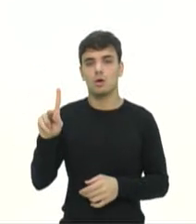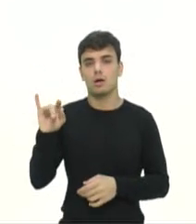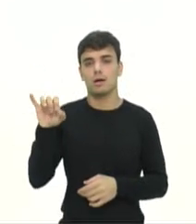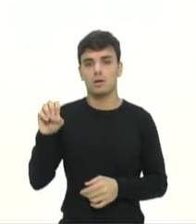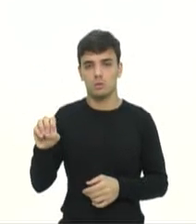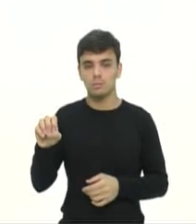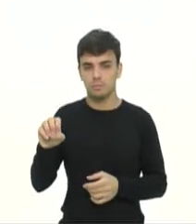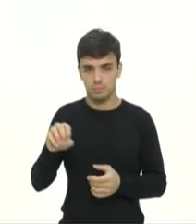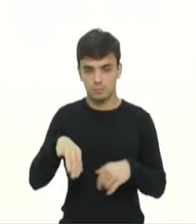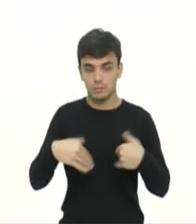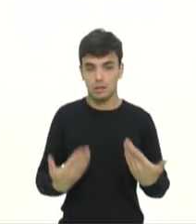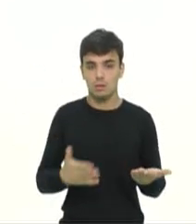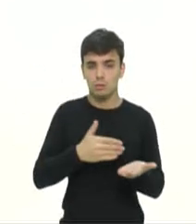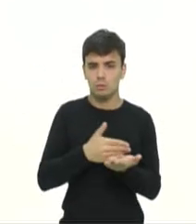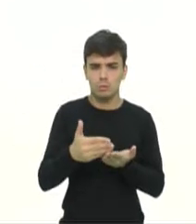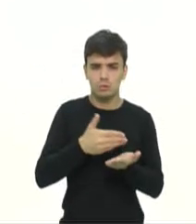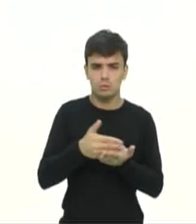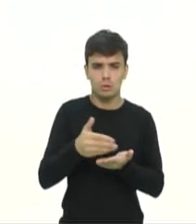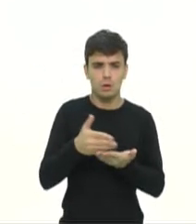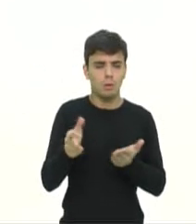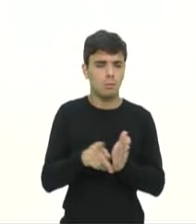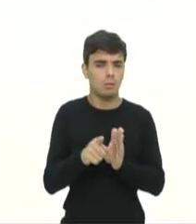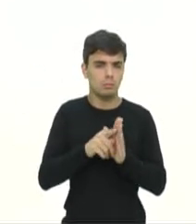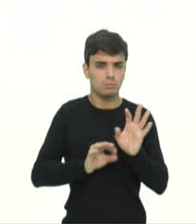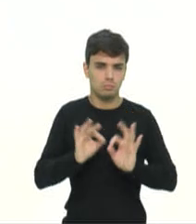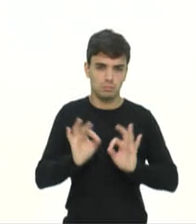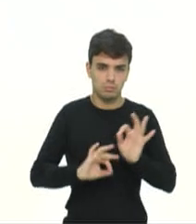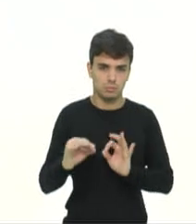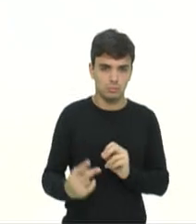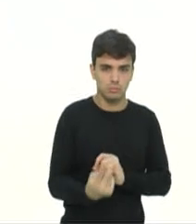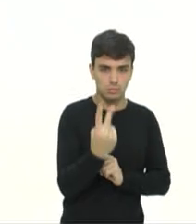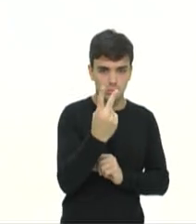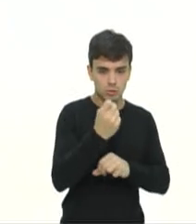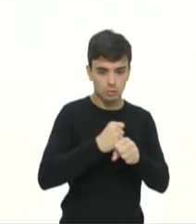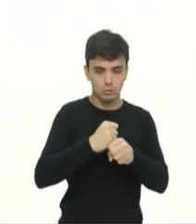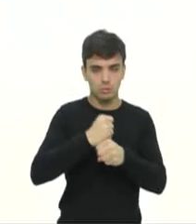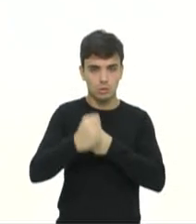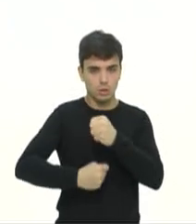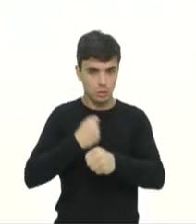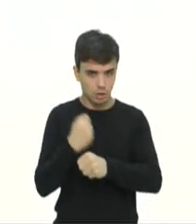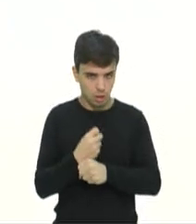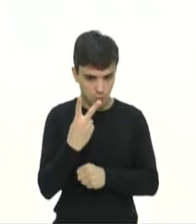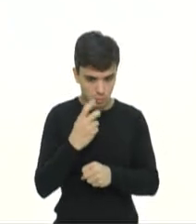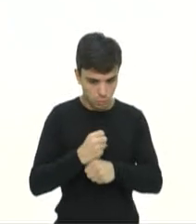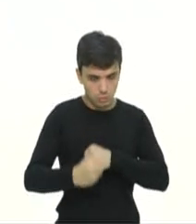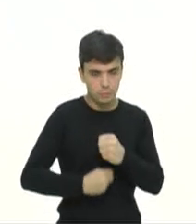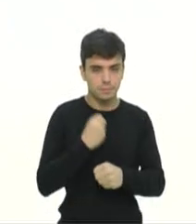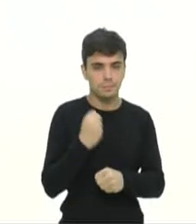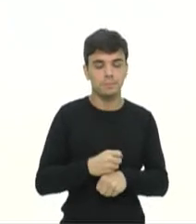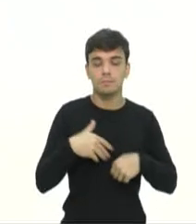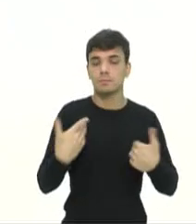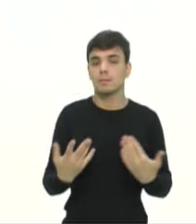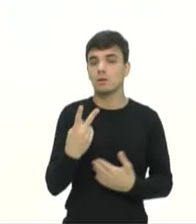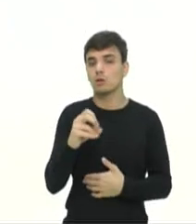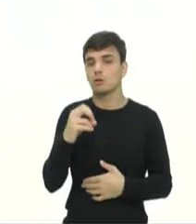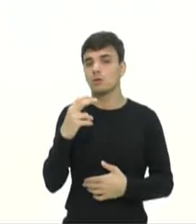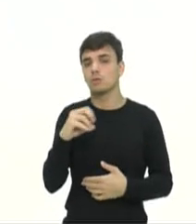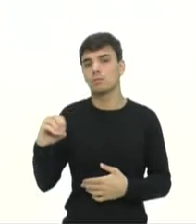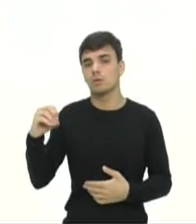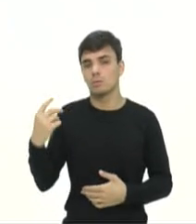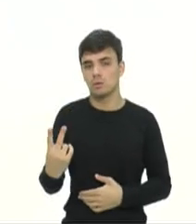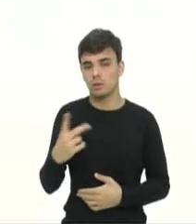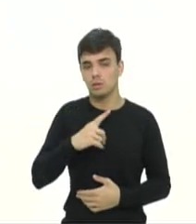países, e desde então cada campeonato mundial tem sido promovido de dois em dois anos. Em 2002, então, tivemos o